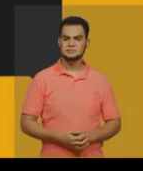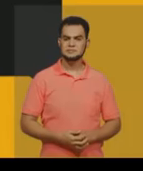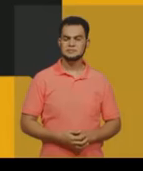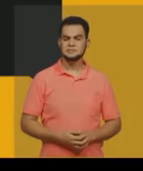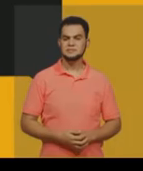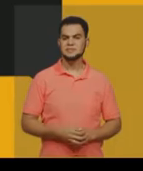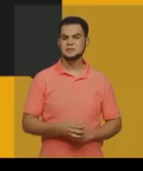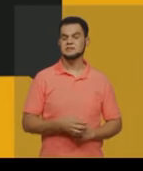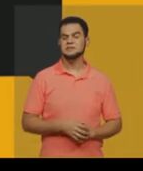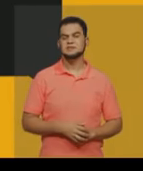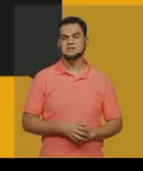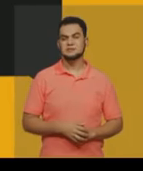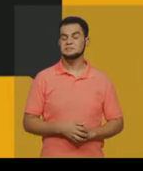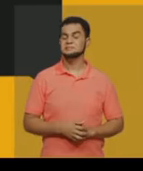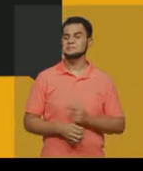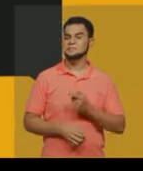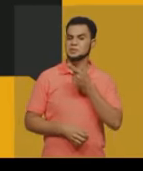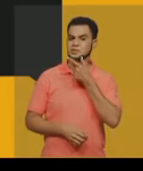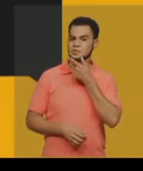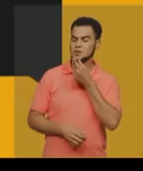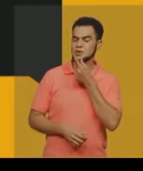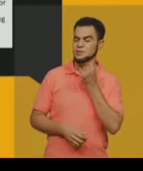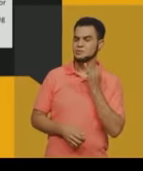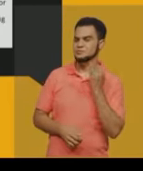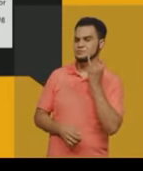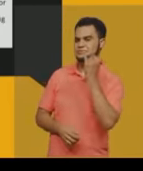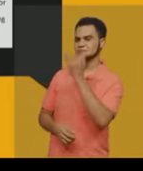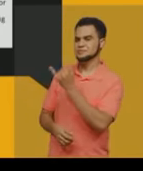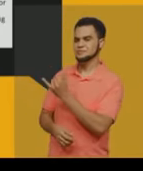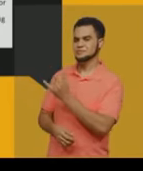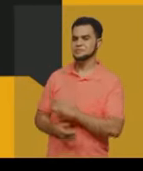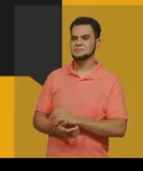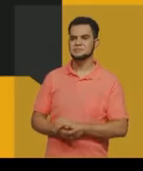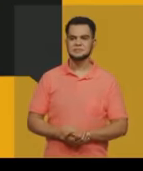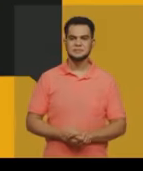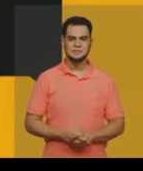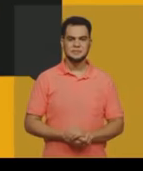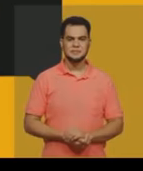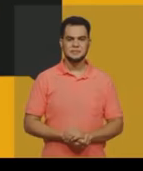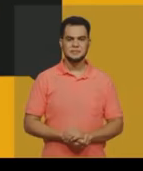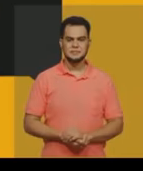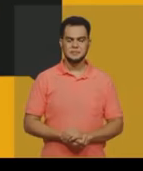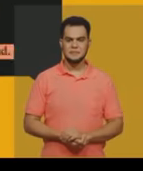pequeno homem velho, o homem velho. Então aqui a gente vê que...